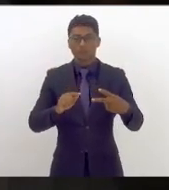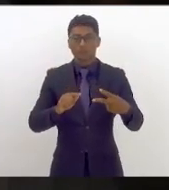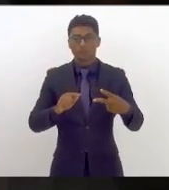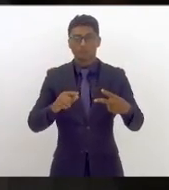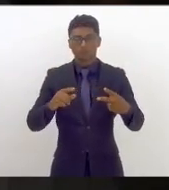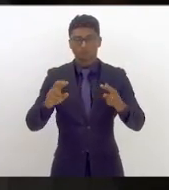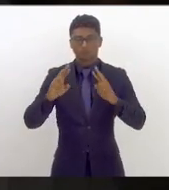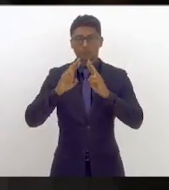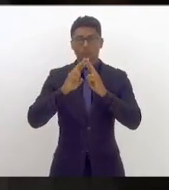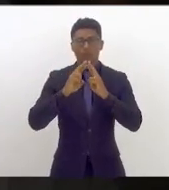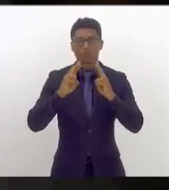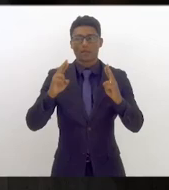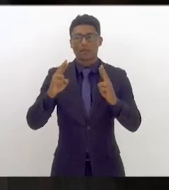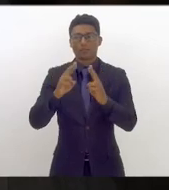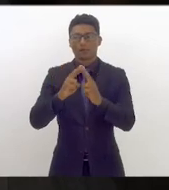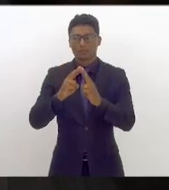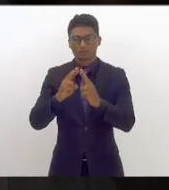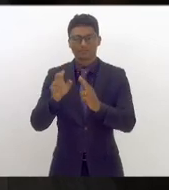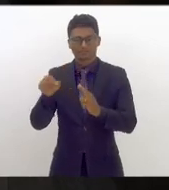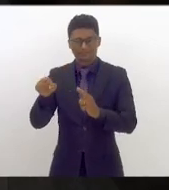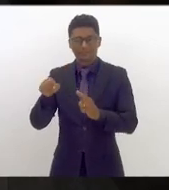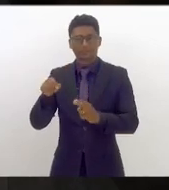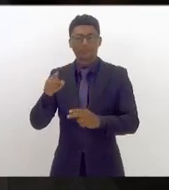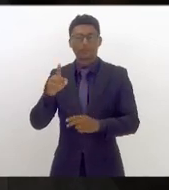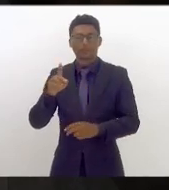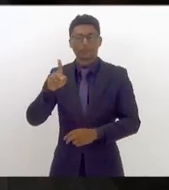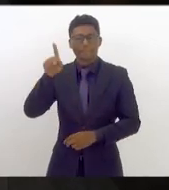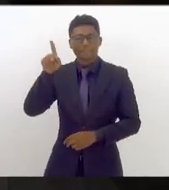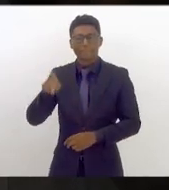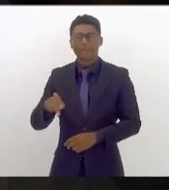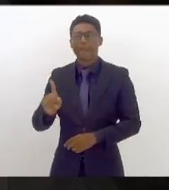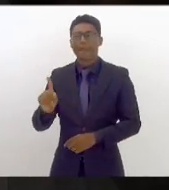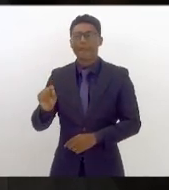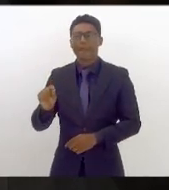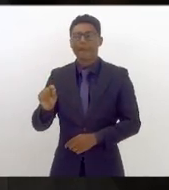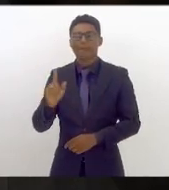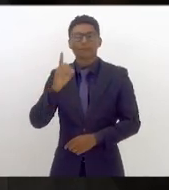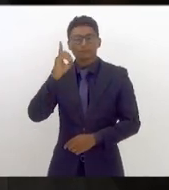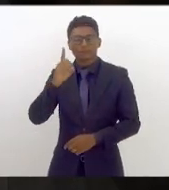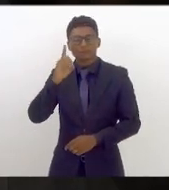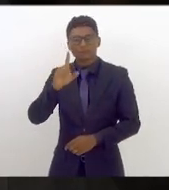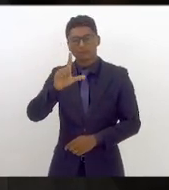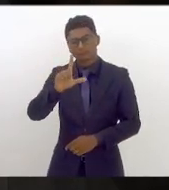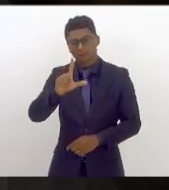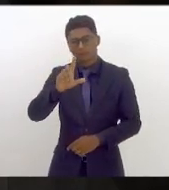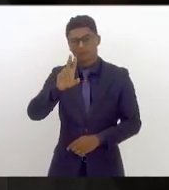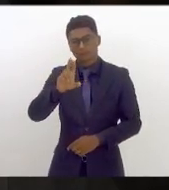presidida pela deputada Lucinha, em relação às